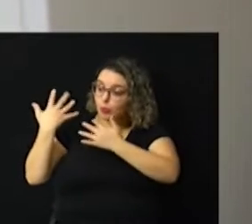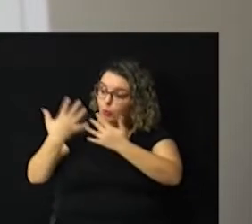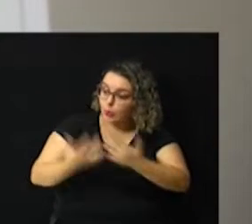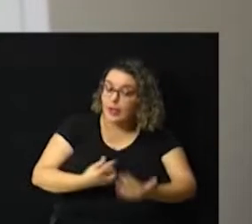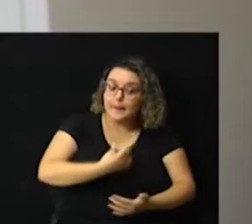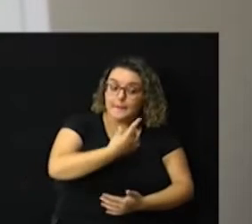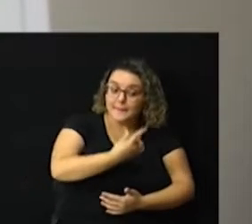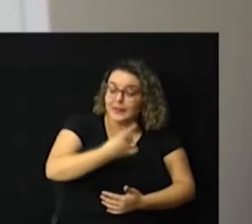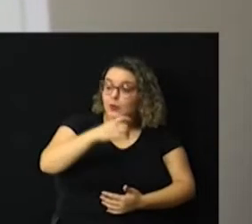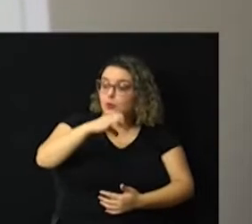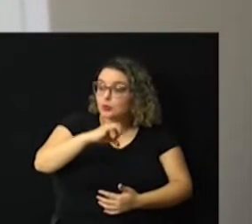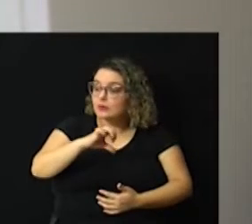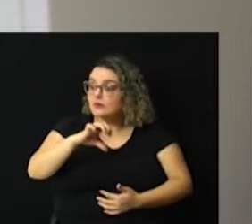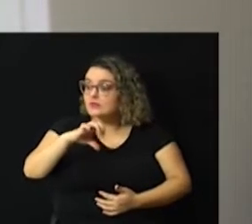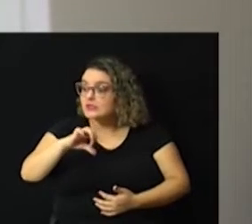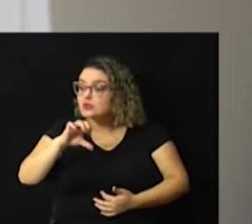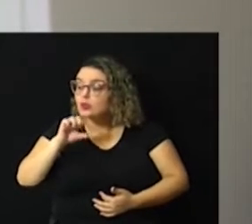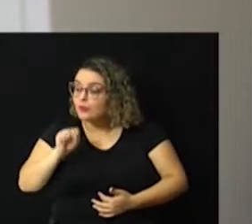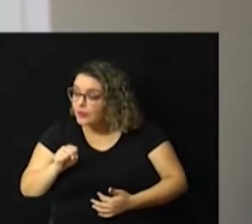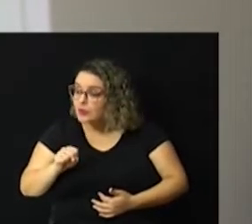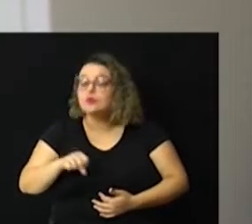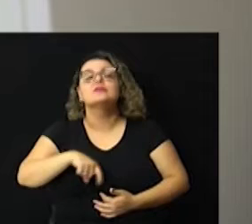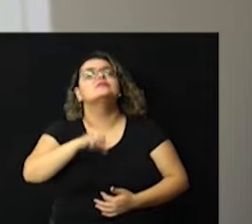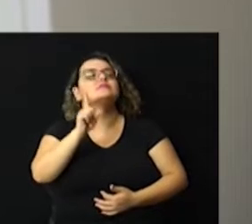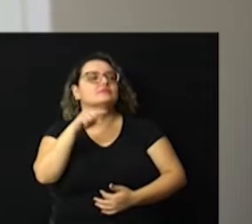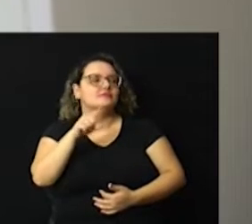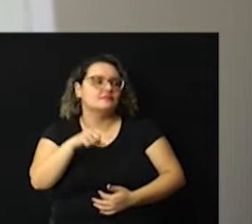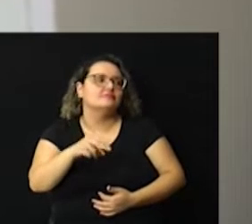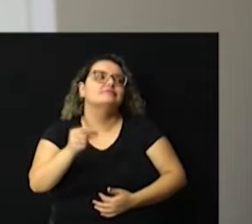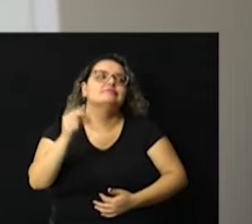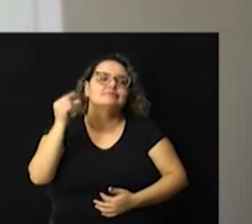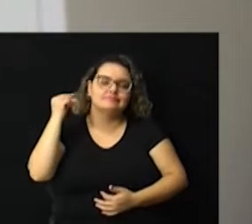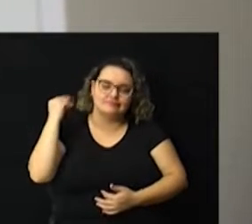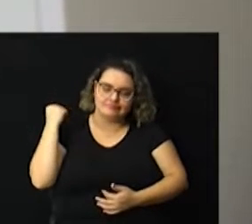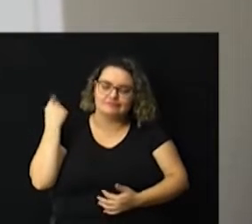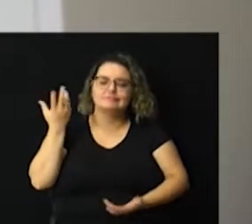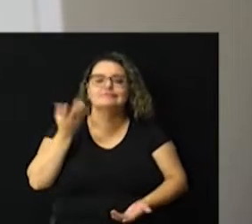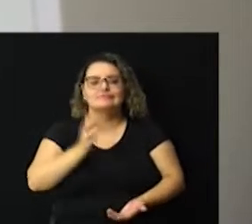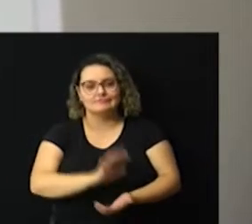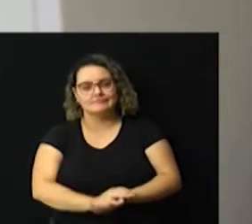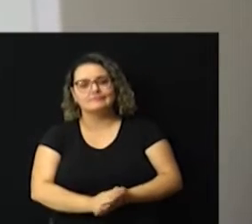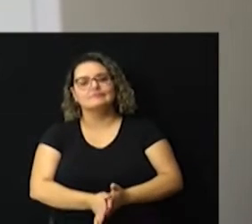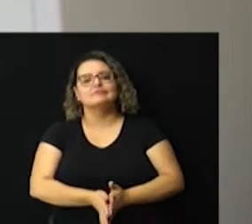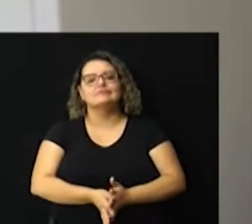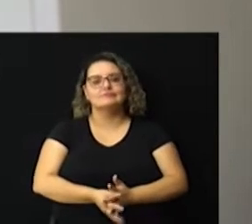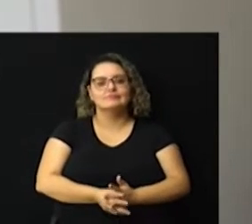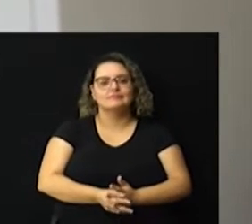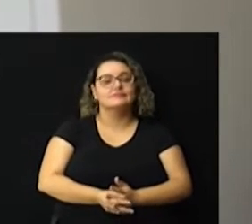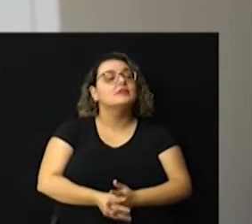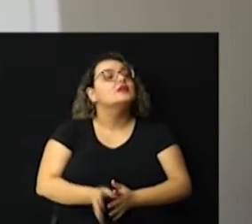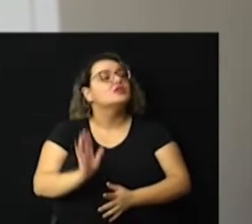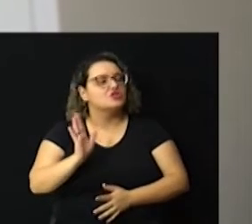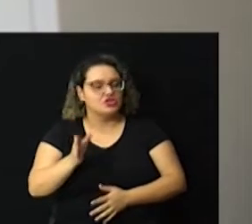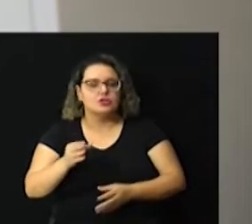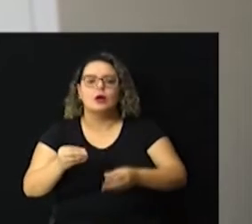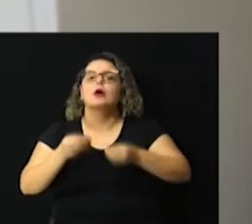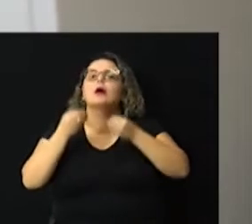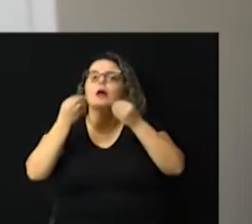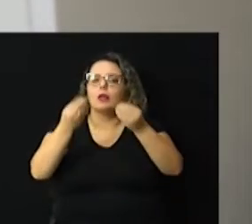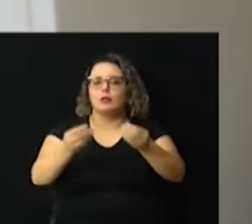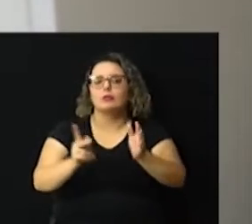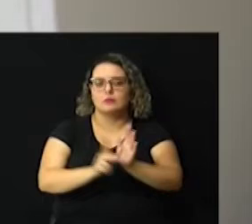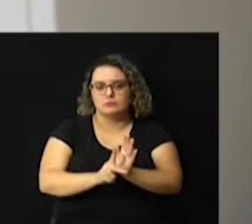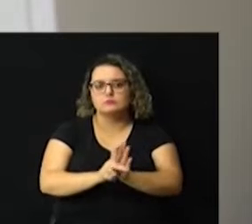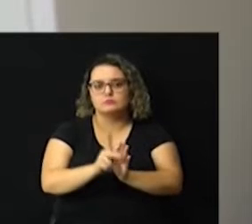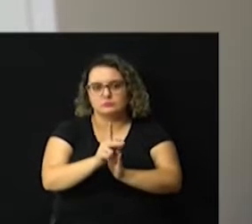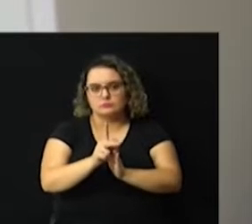desde 1998, né? Sim, eu já enviei alguns projetos